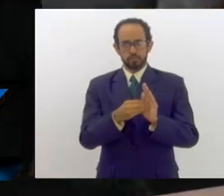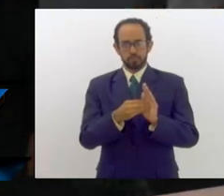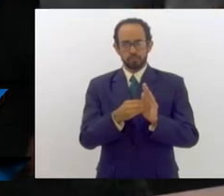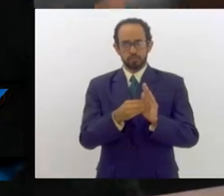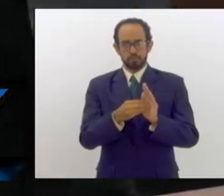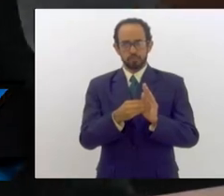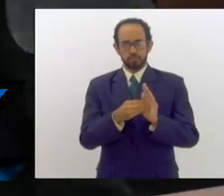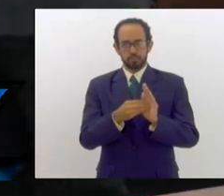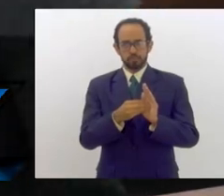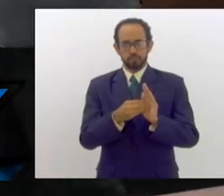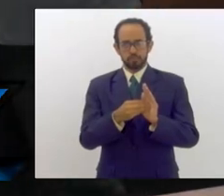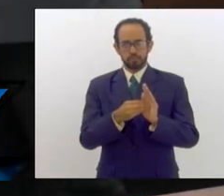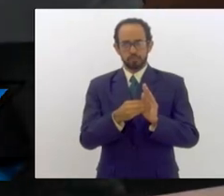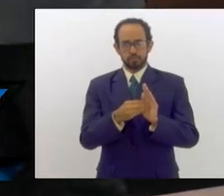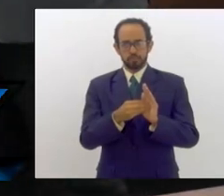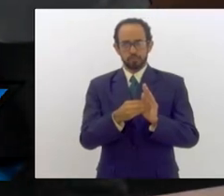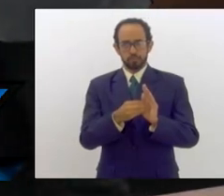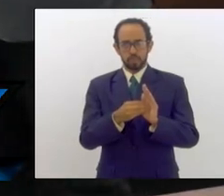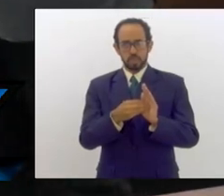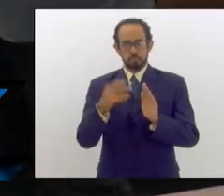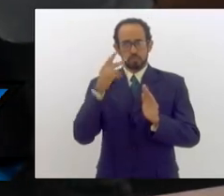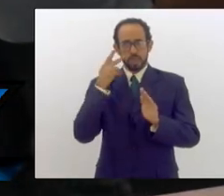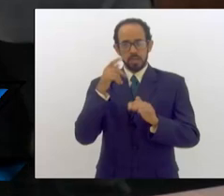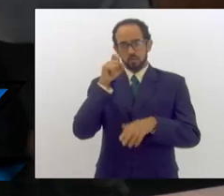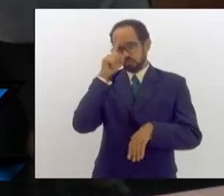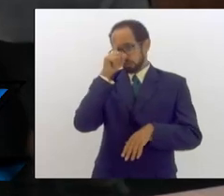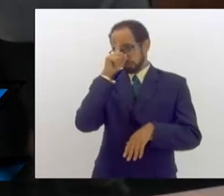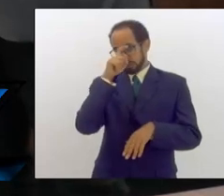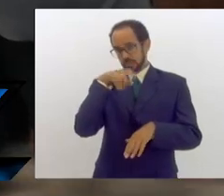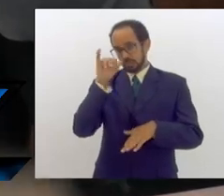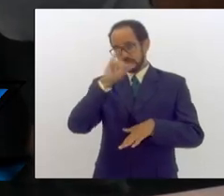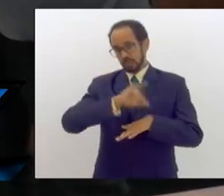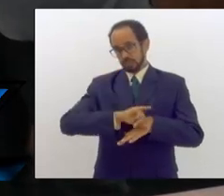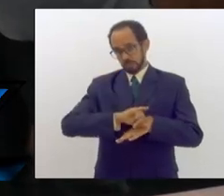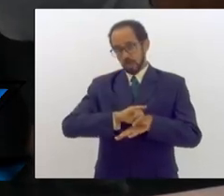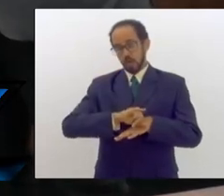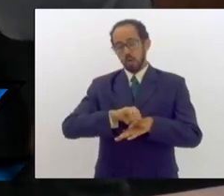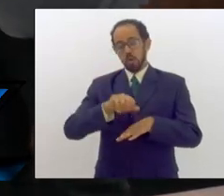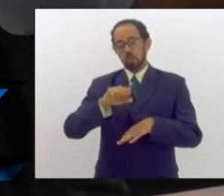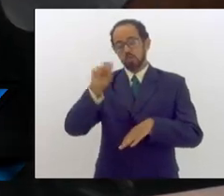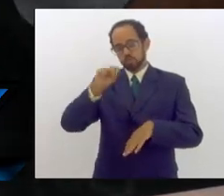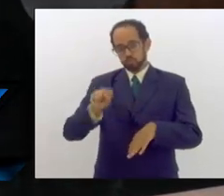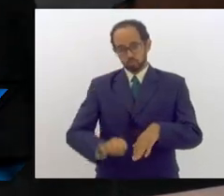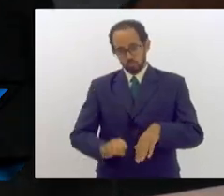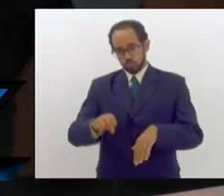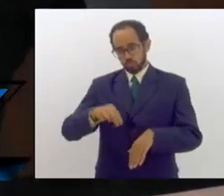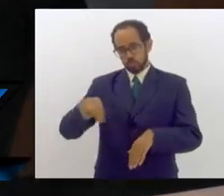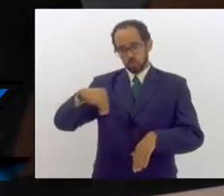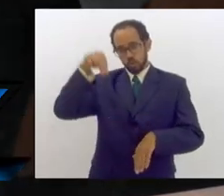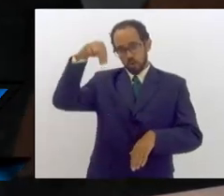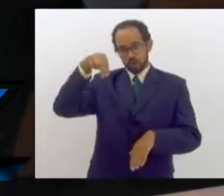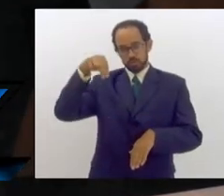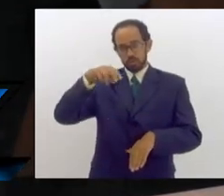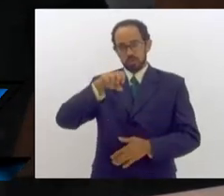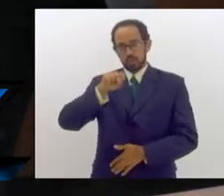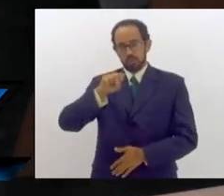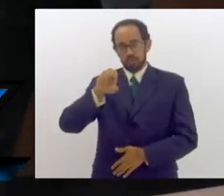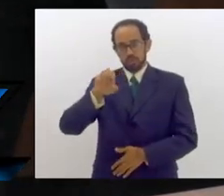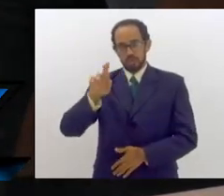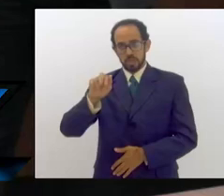para que os hospitais podem ser na capital na região Sul Fluminense Norte Fluminense encerrar